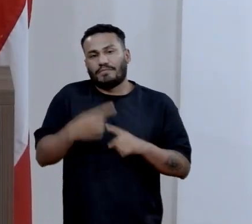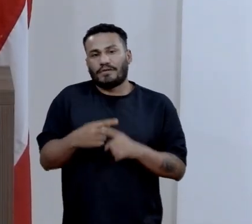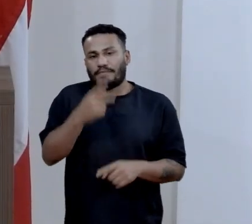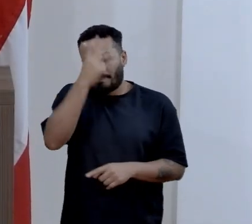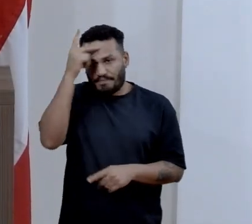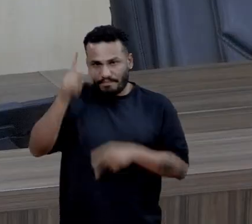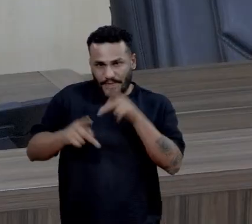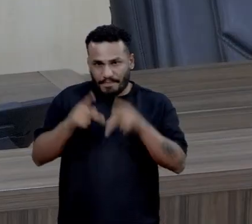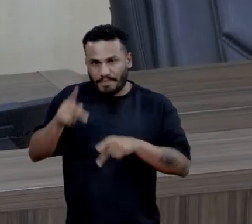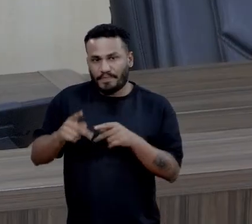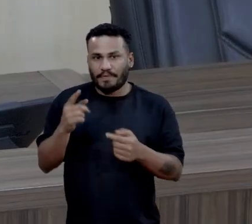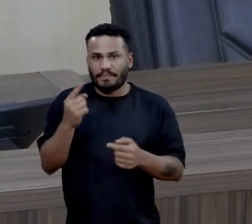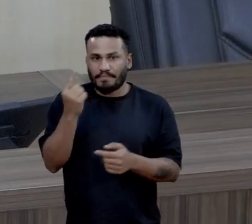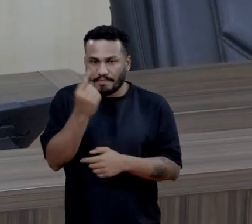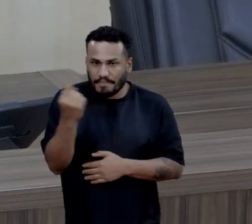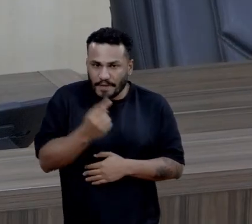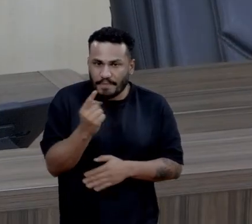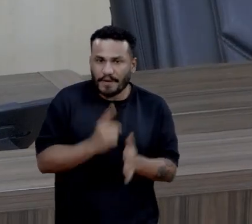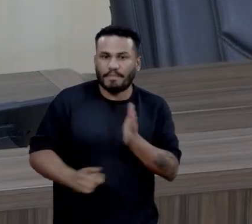lugar. Obrigado.